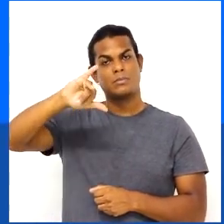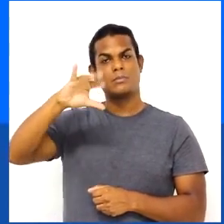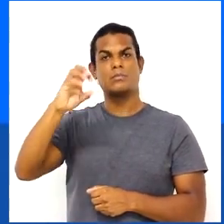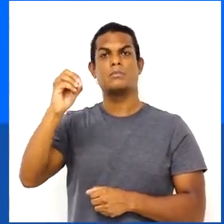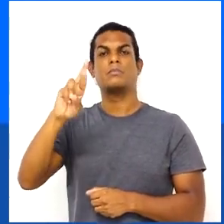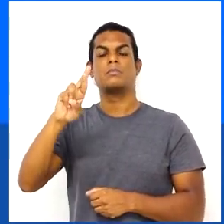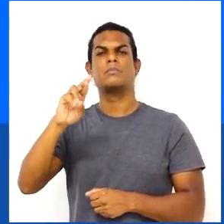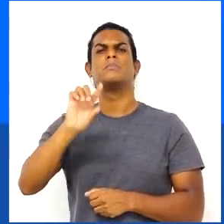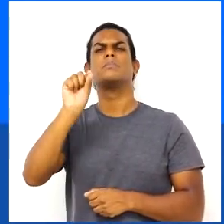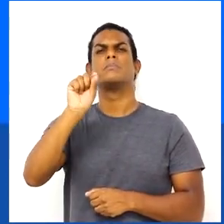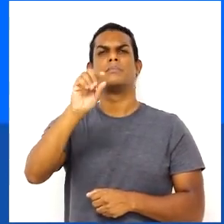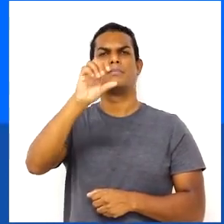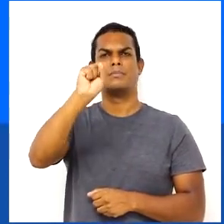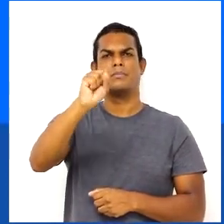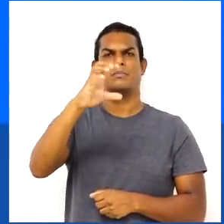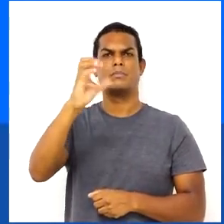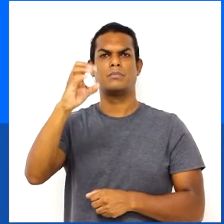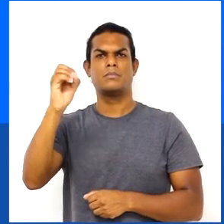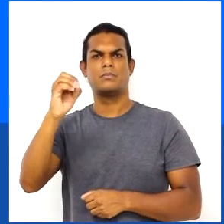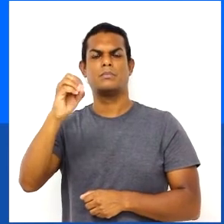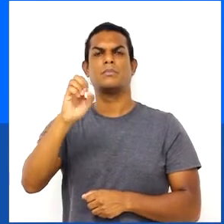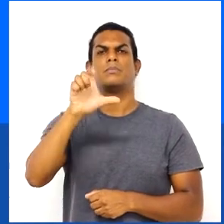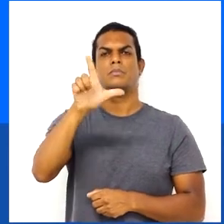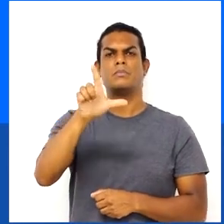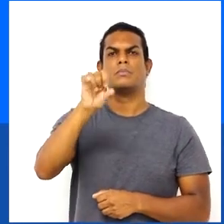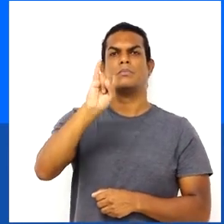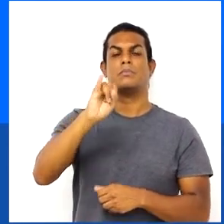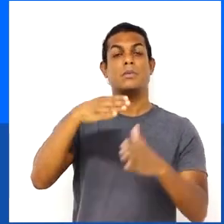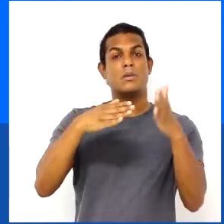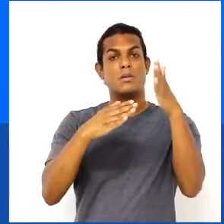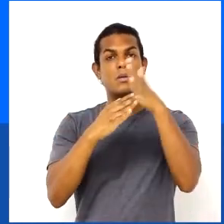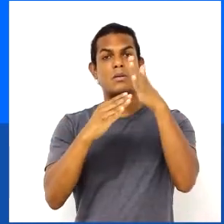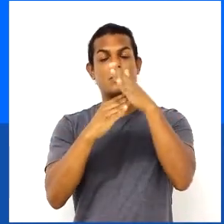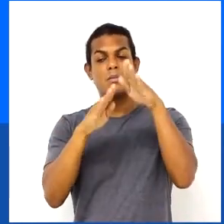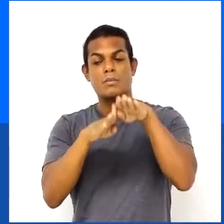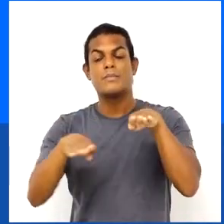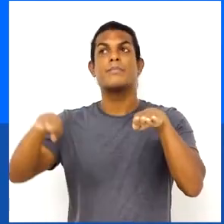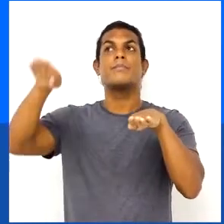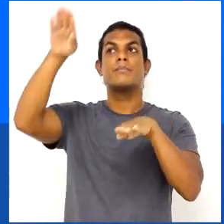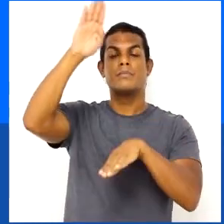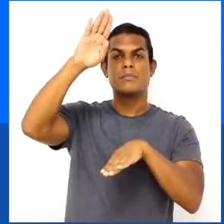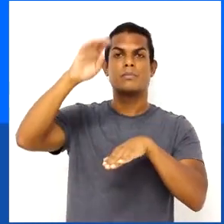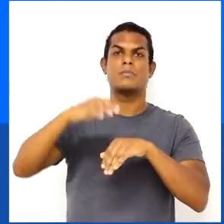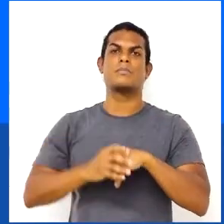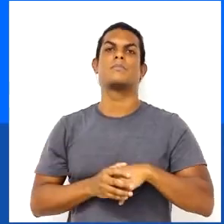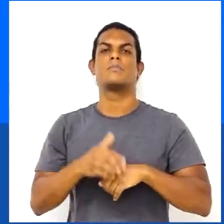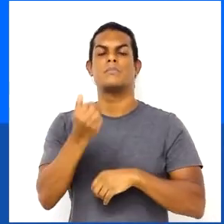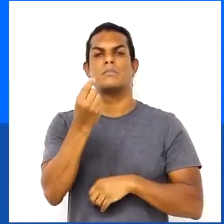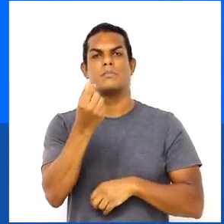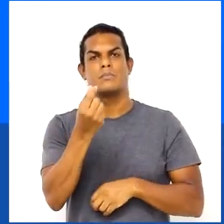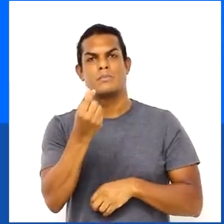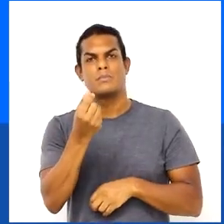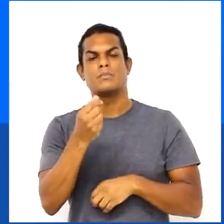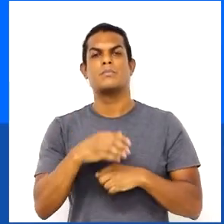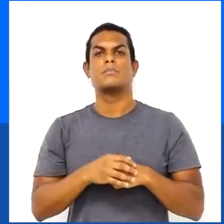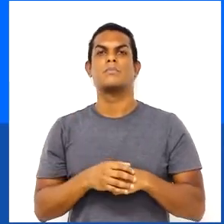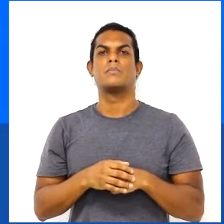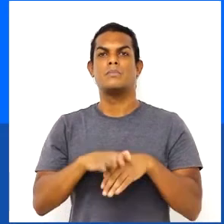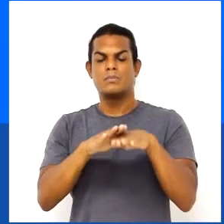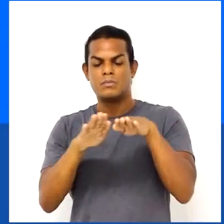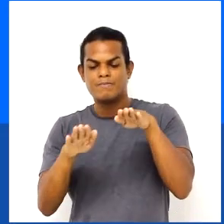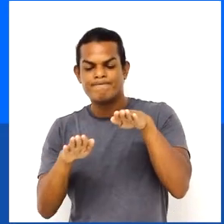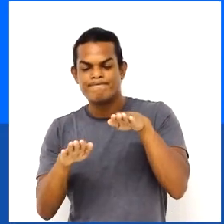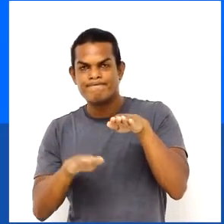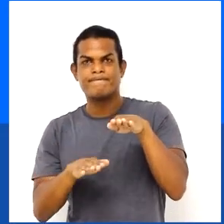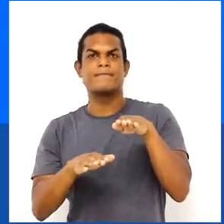800 seria o limite superior do grupo 3. O valor menor preço, 700, e o maior preço,